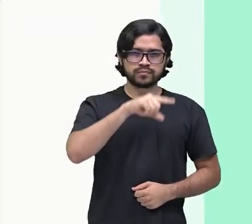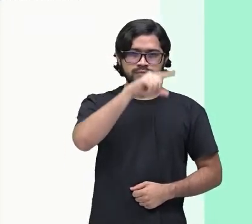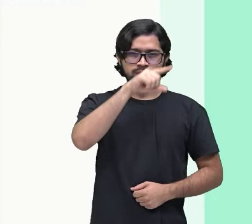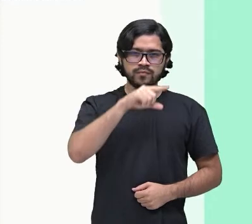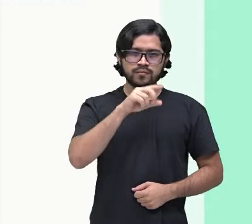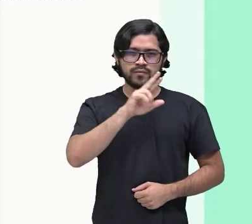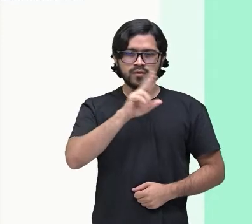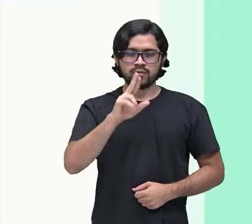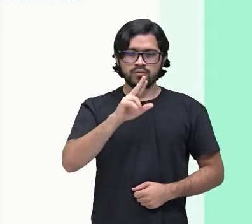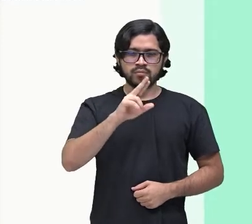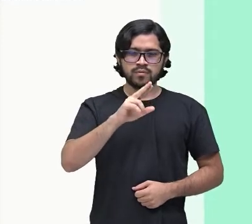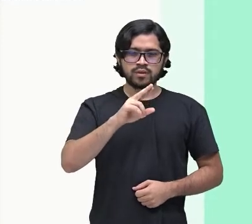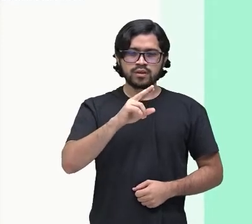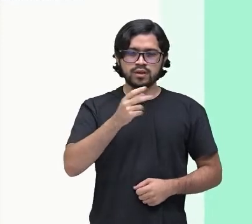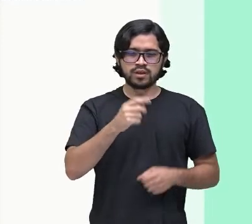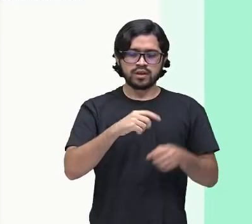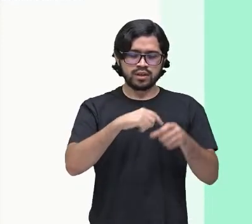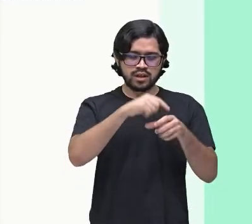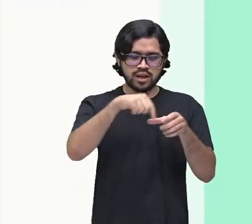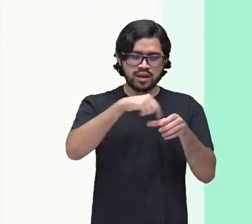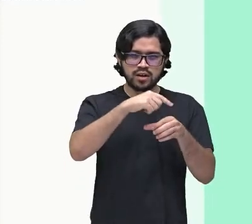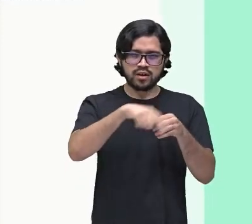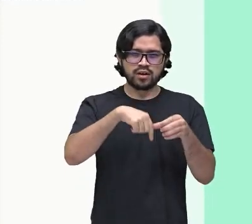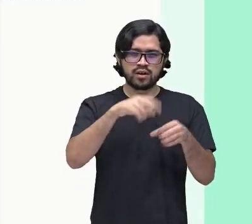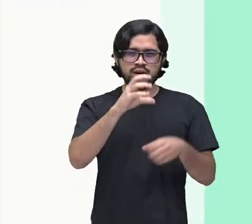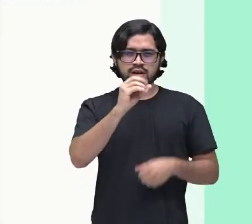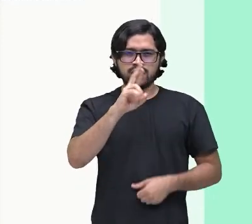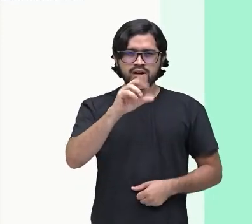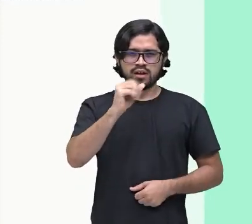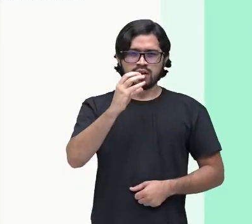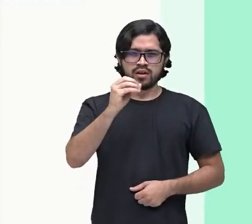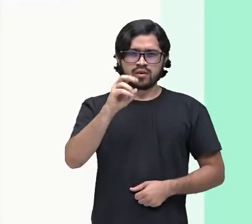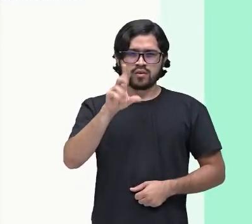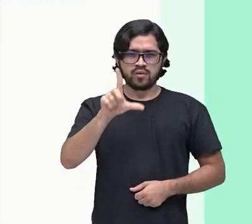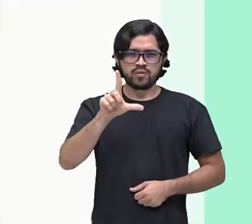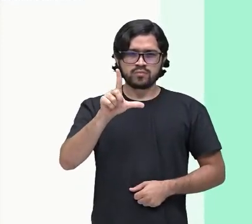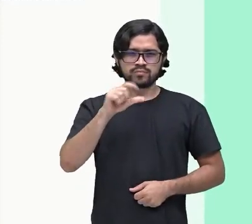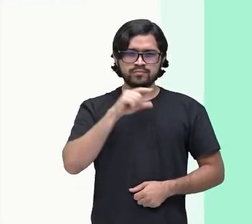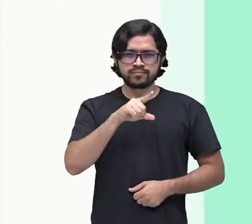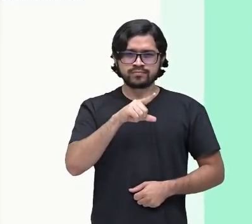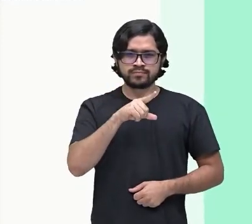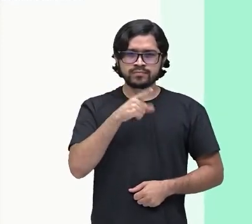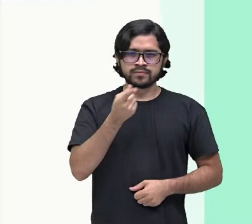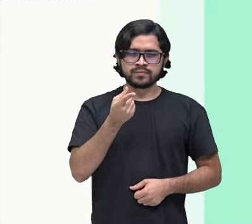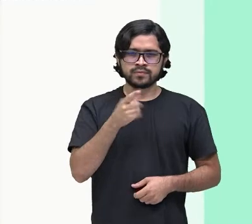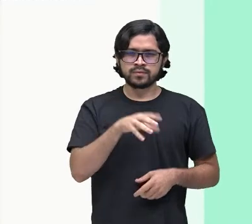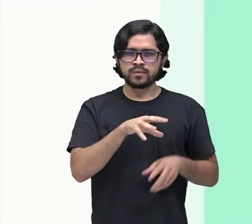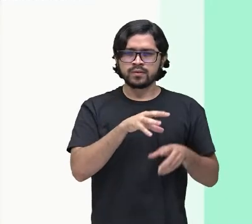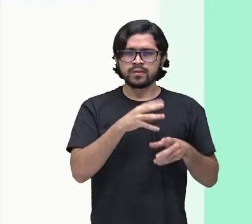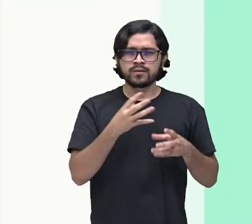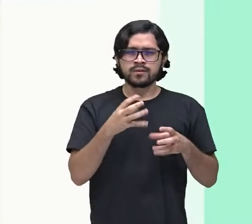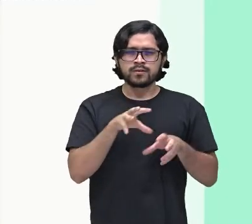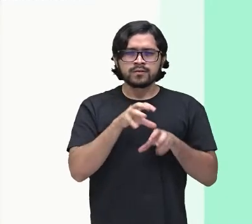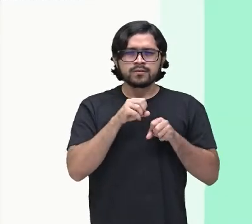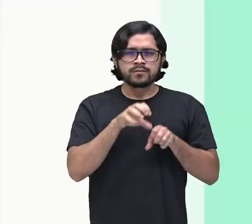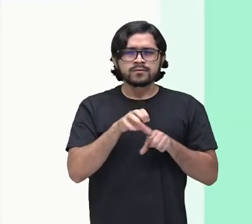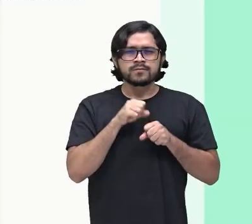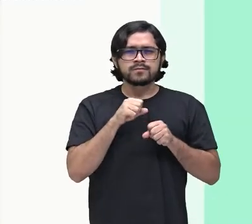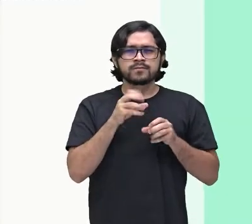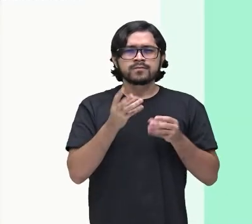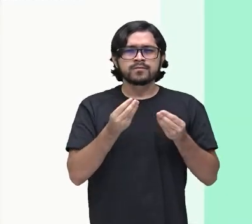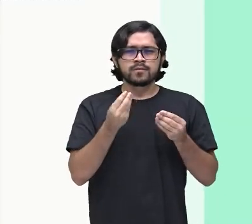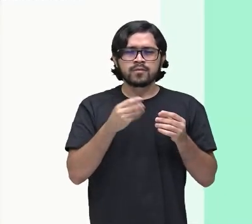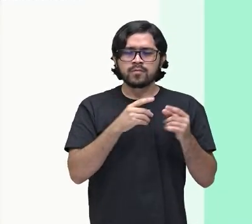caracol. É nessa região que as células nervosas vão originar sinais elétricos e esses sinais elétricos vão